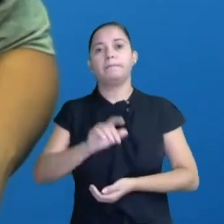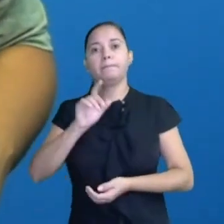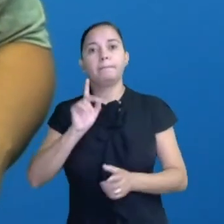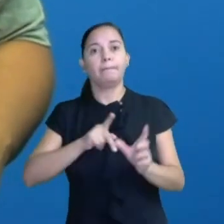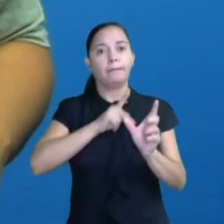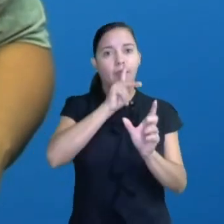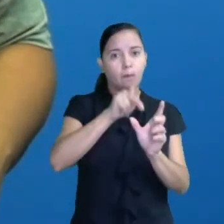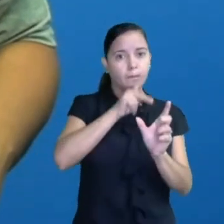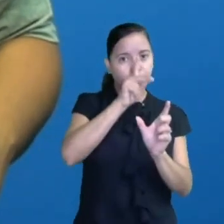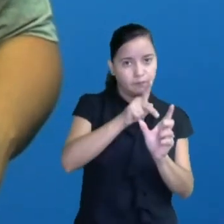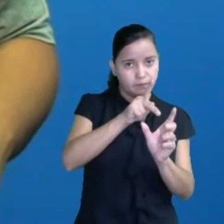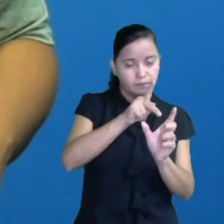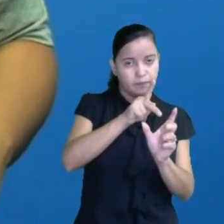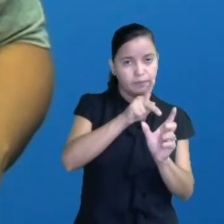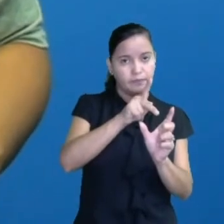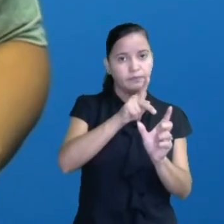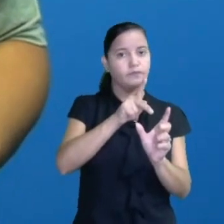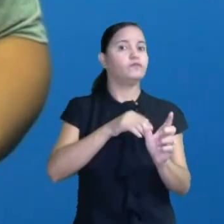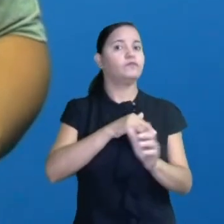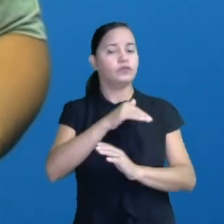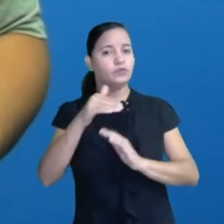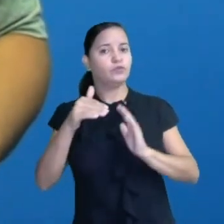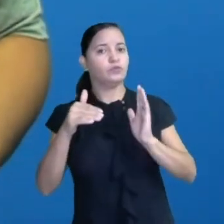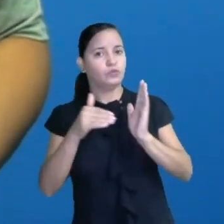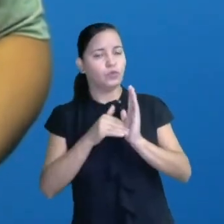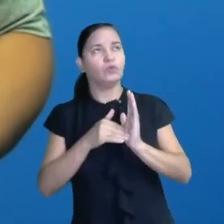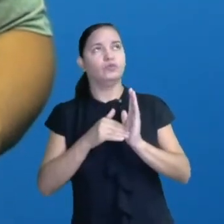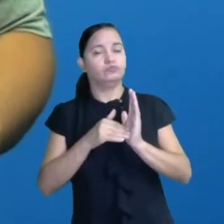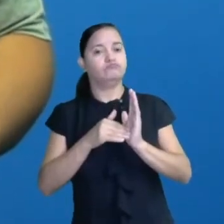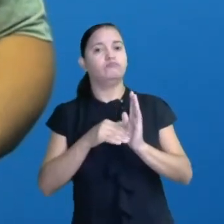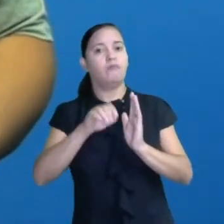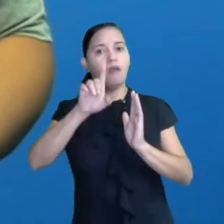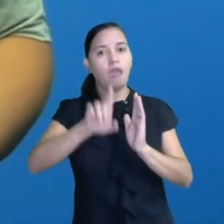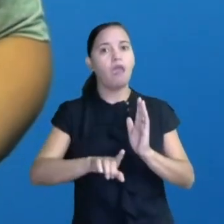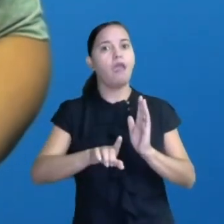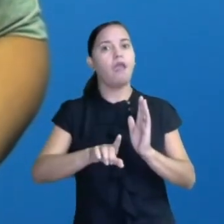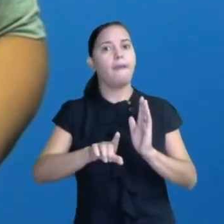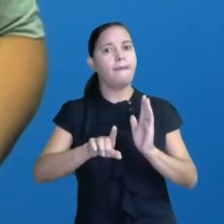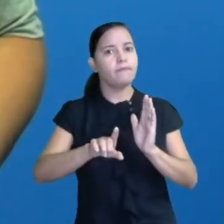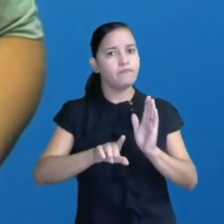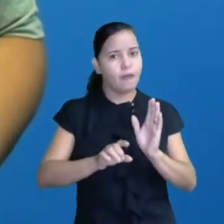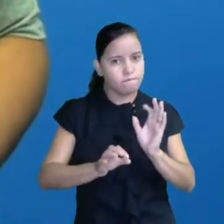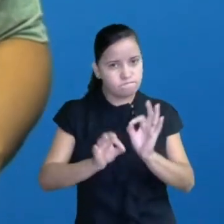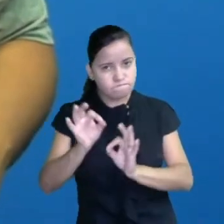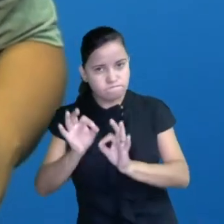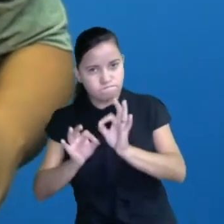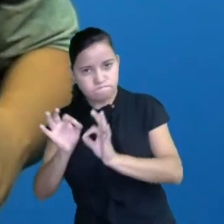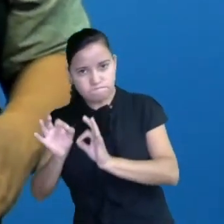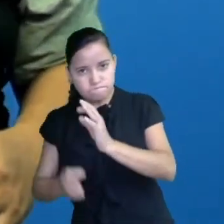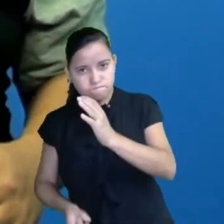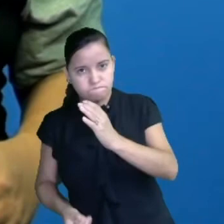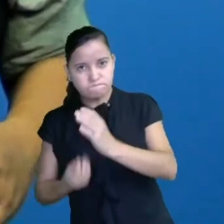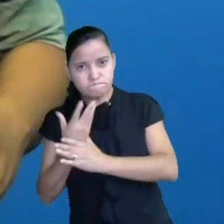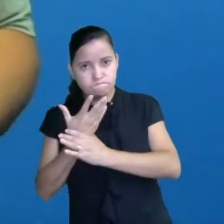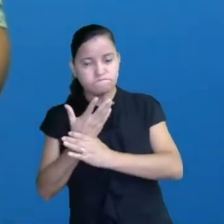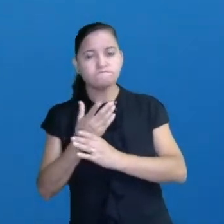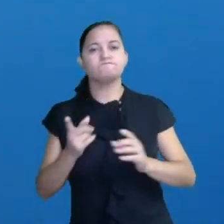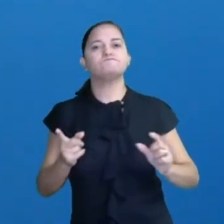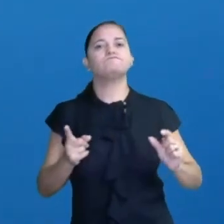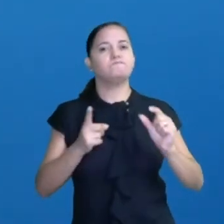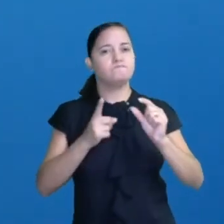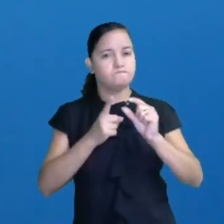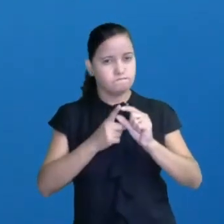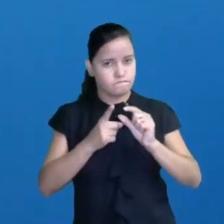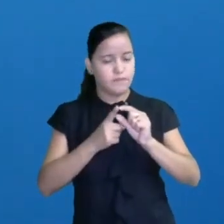tem todo o papel importante na formação da palavra. Ele dá